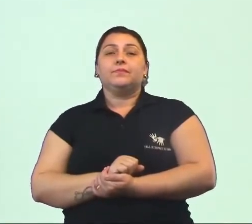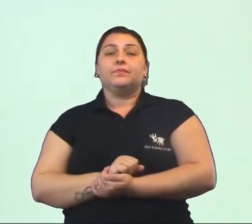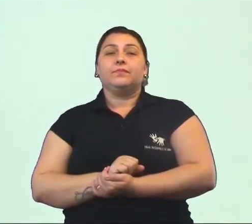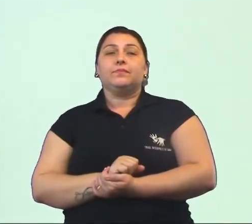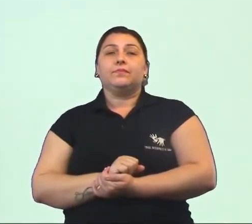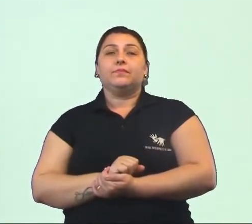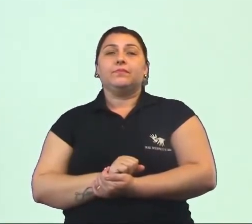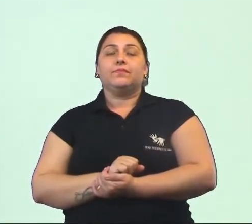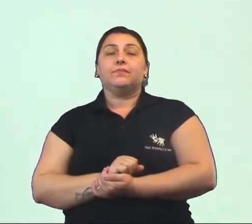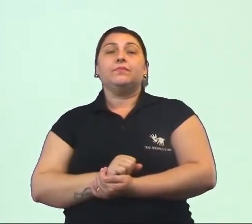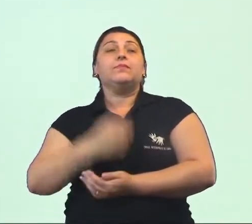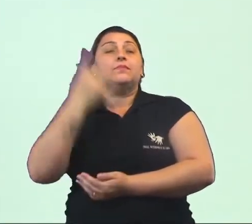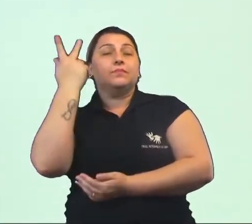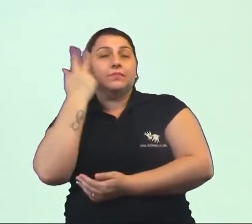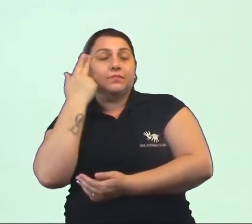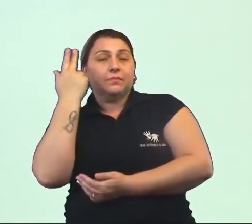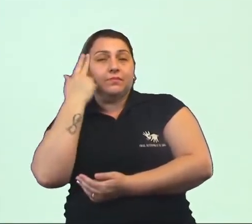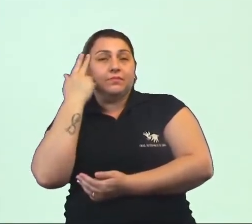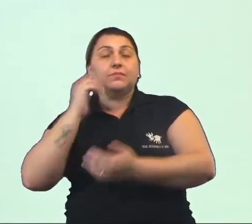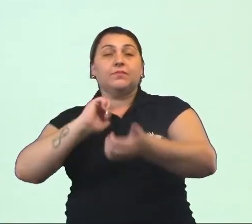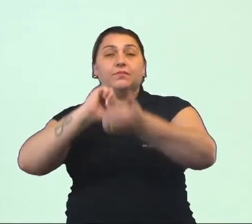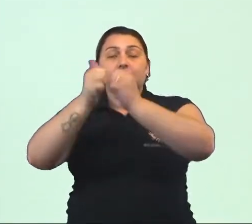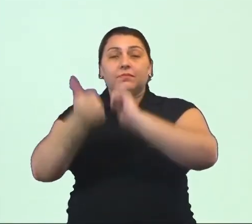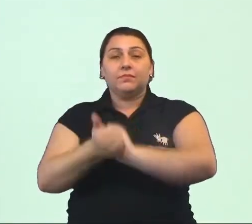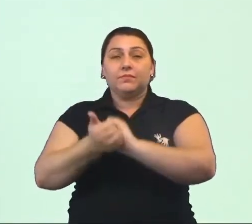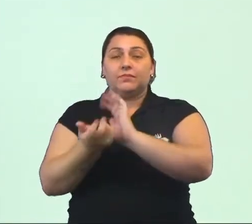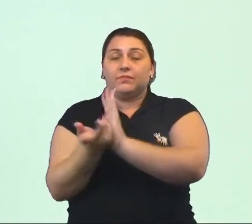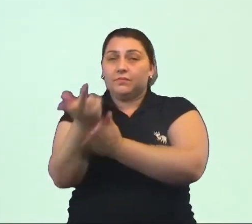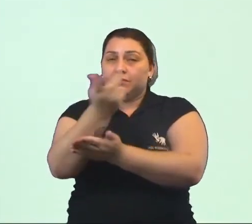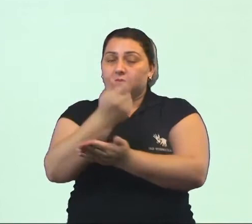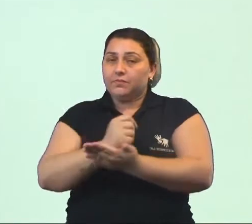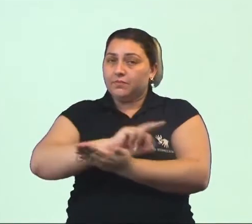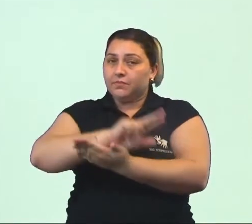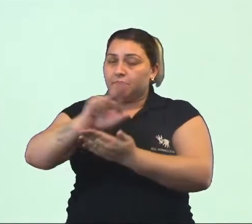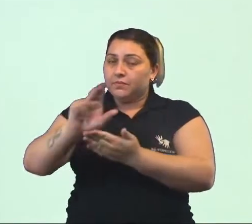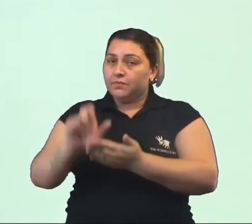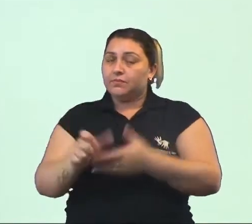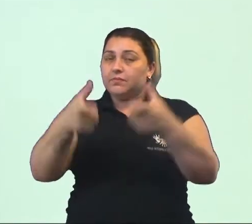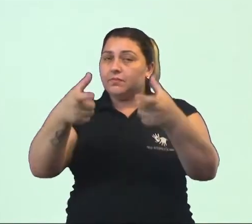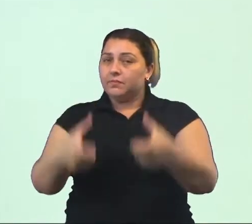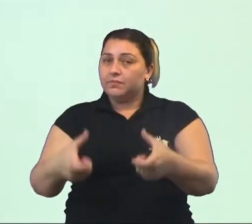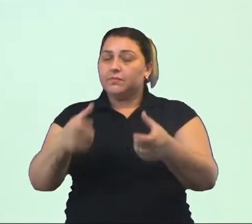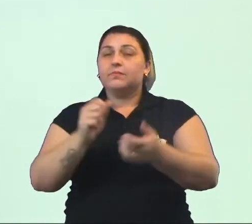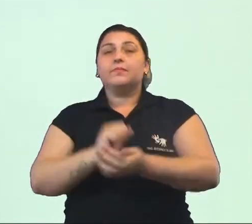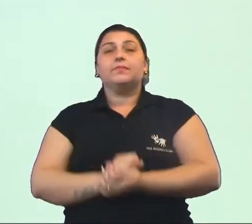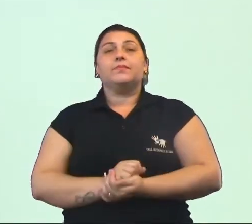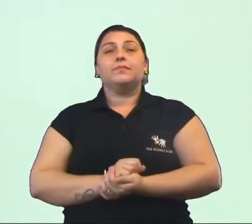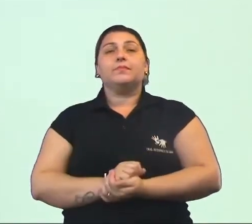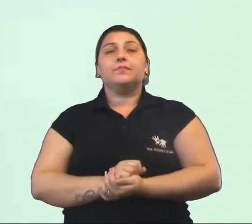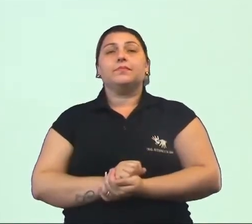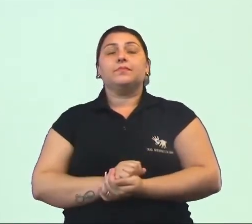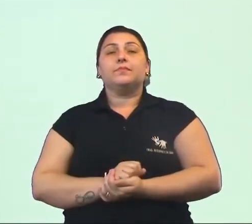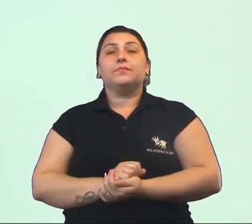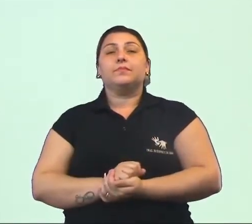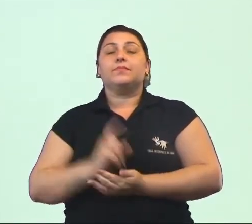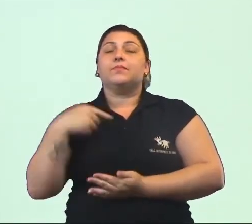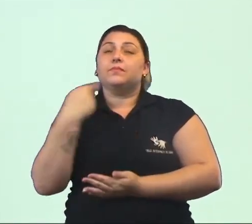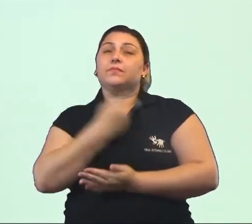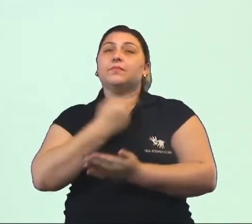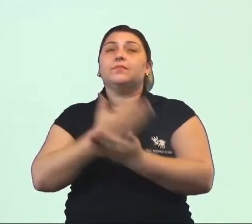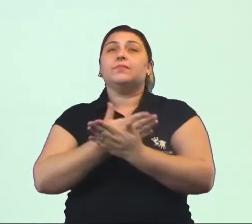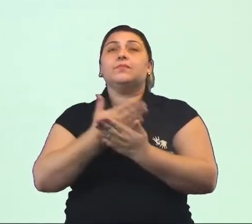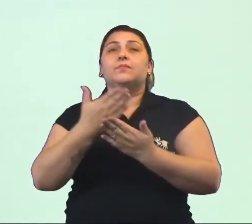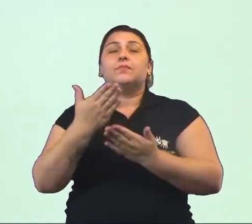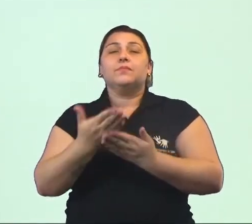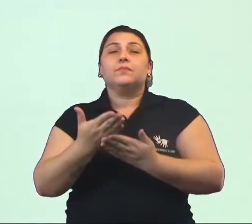nas ciências naturais, no esporte, na arte, em diversas áreas. E nós vamos